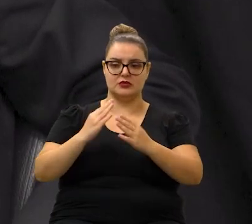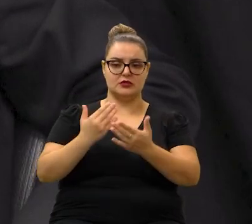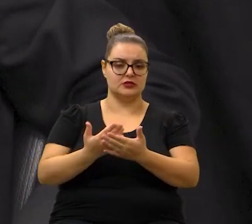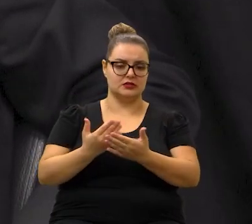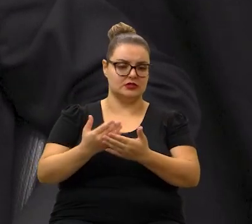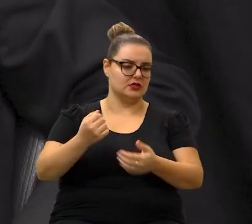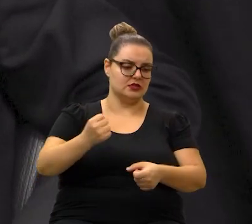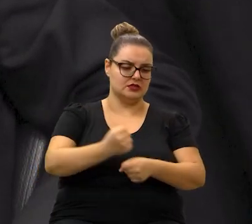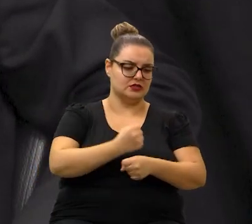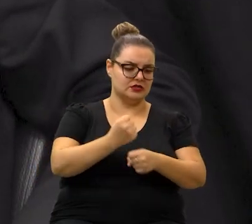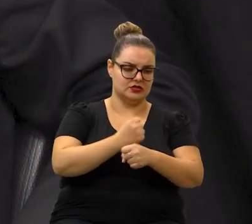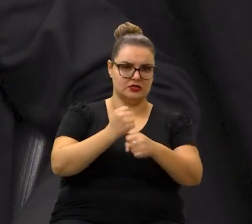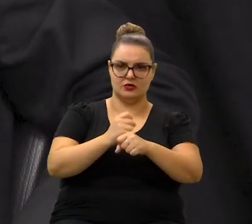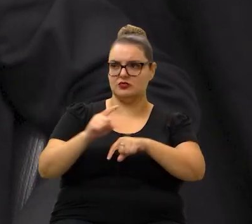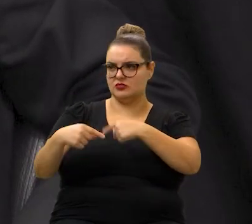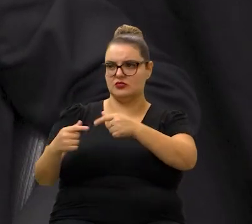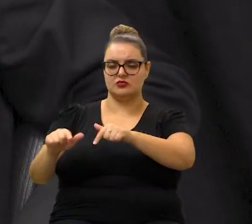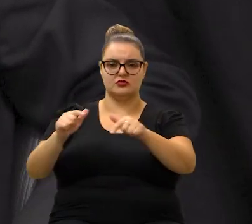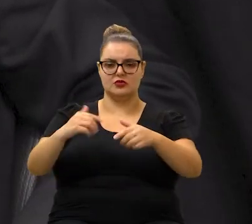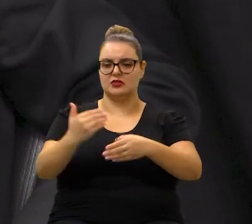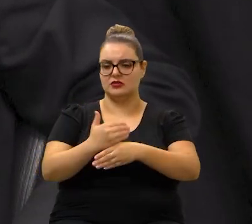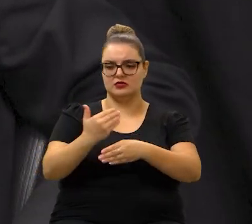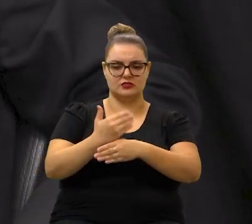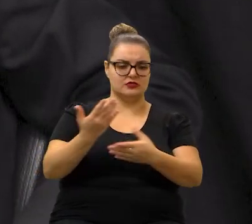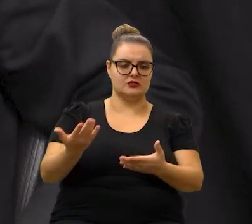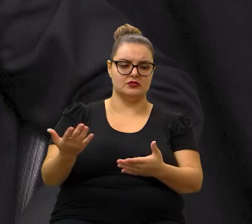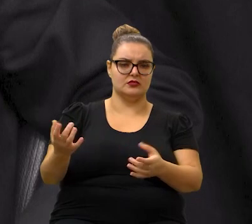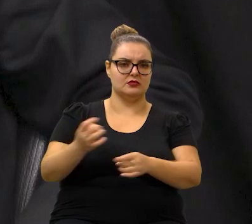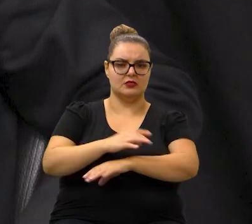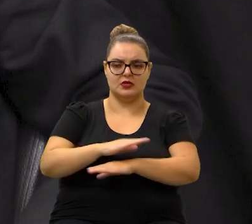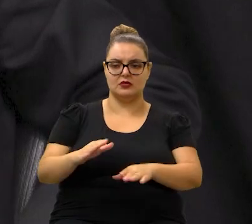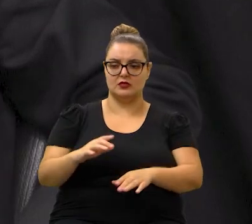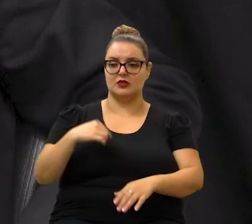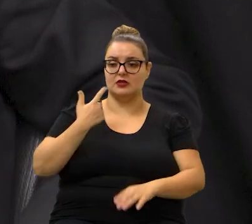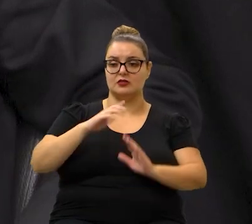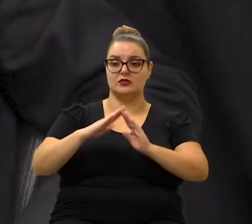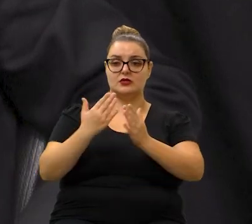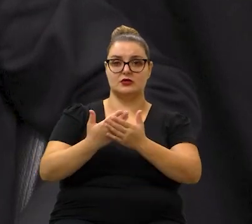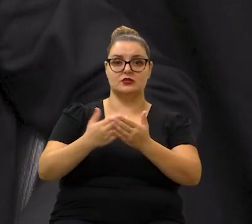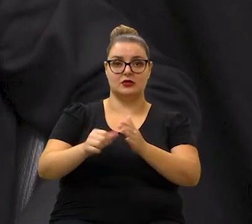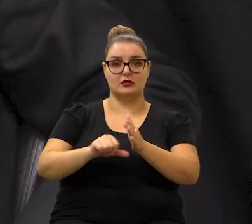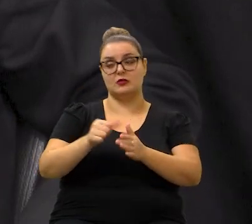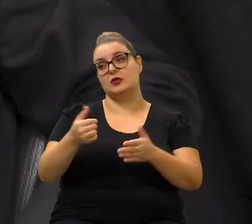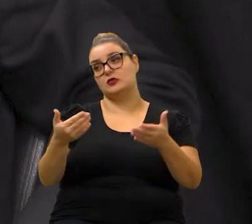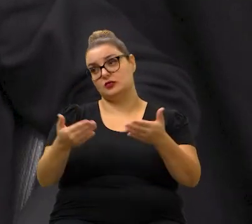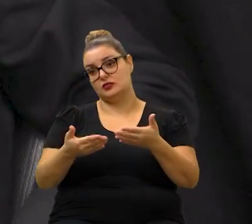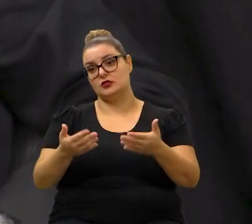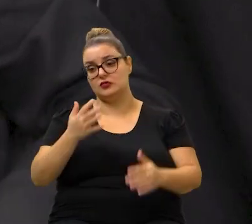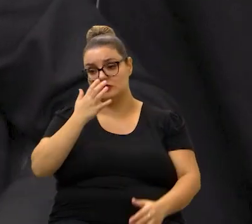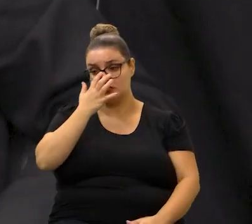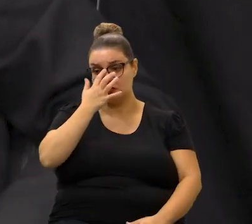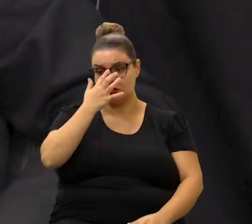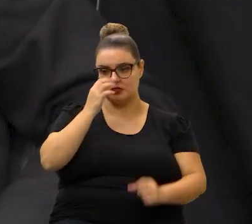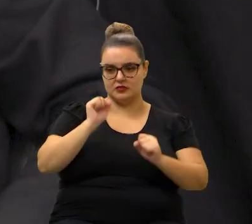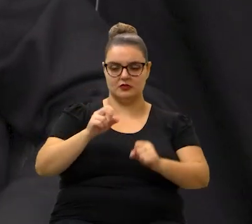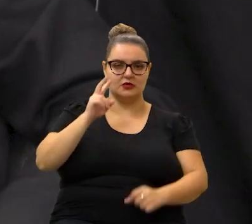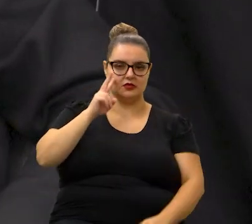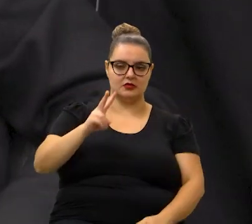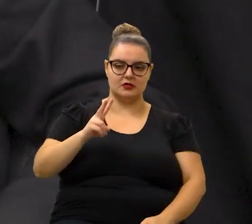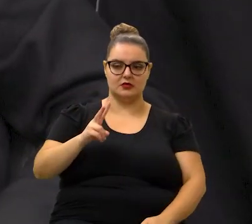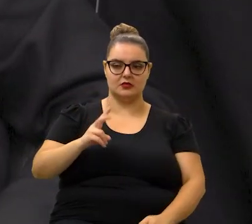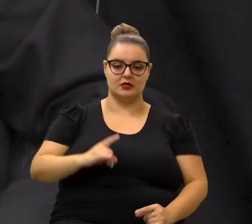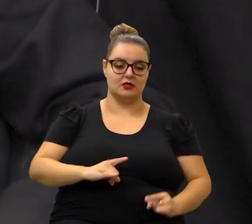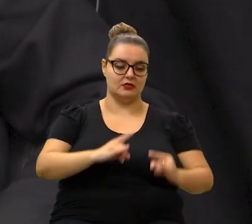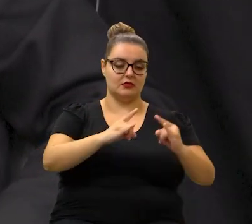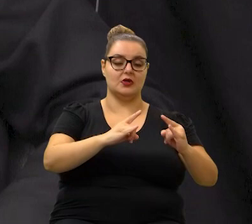empresa e quando retomou a nossa escola foi a primeira da lista e depois hoje nós podemos ver lá hoje é um prédio de